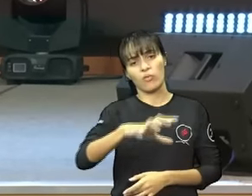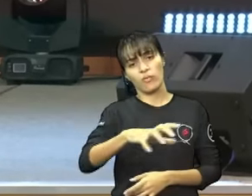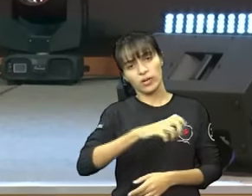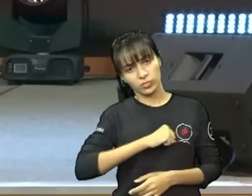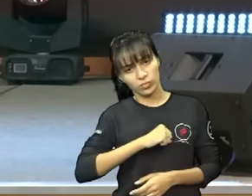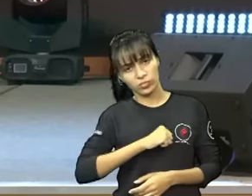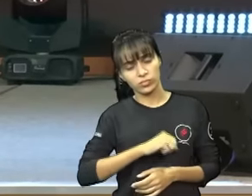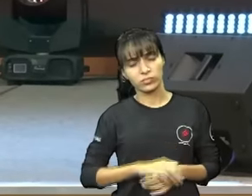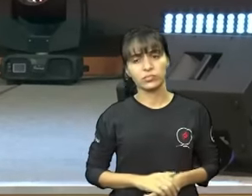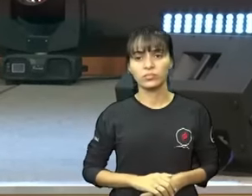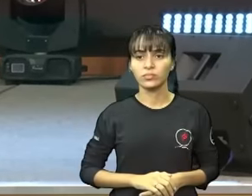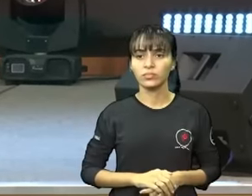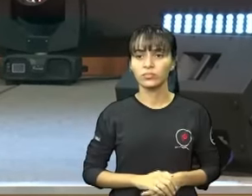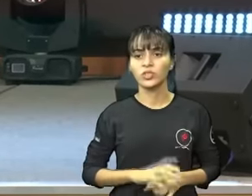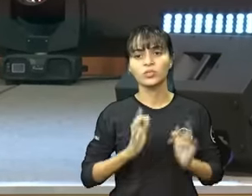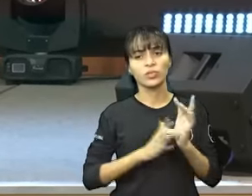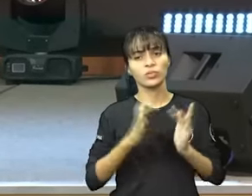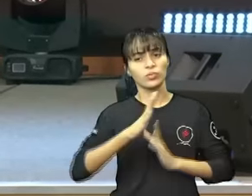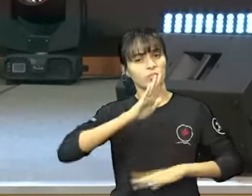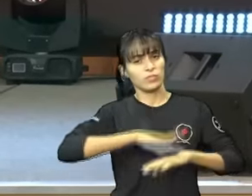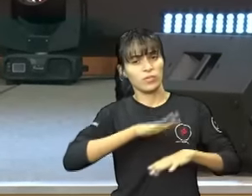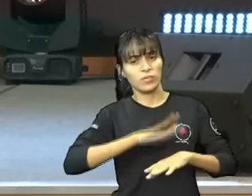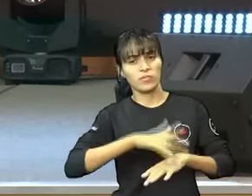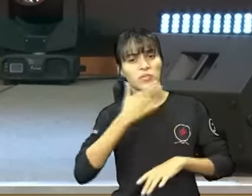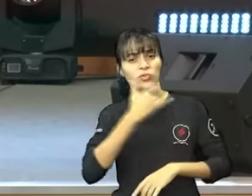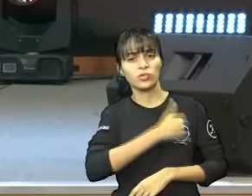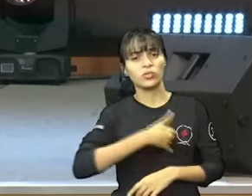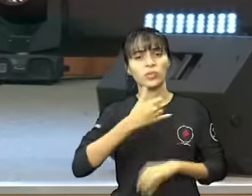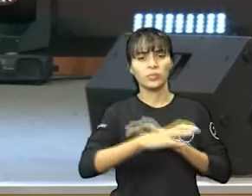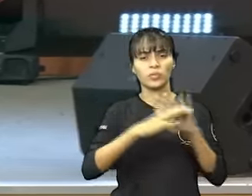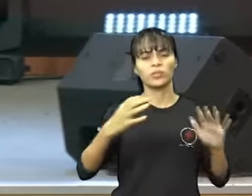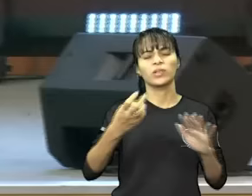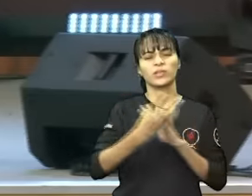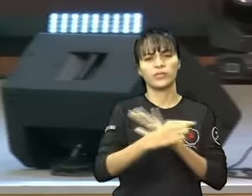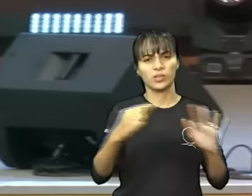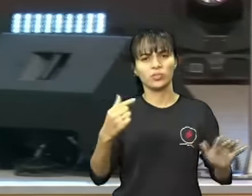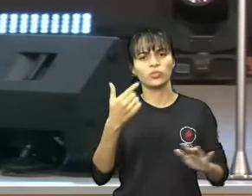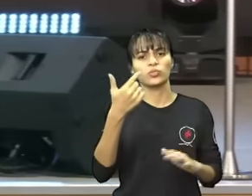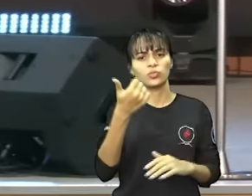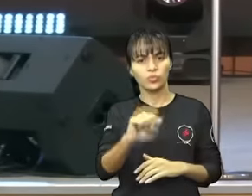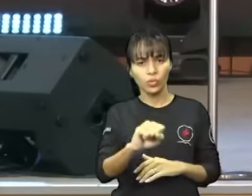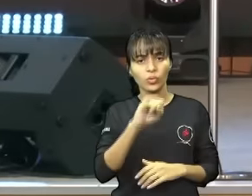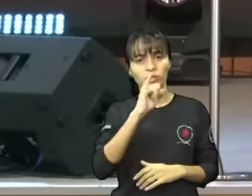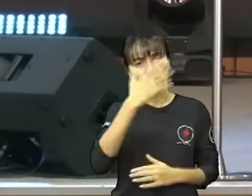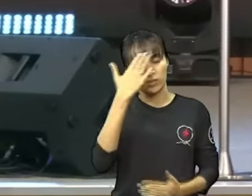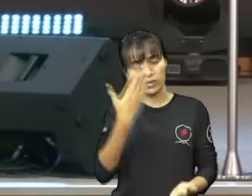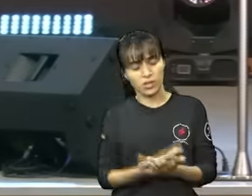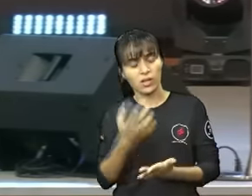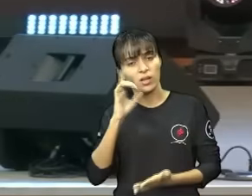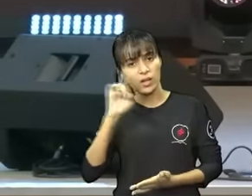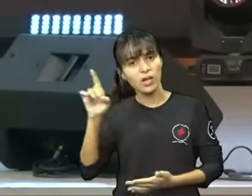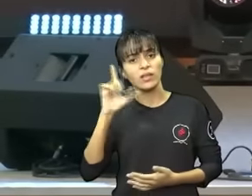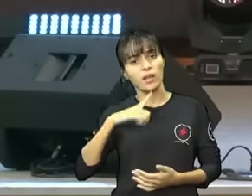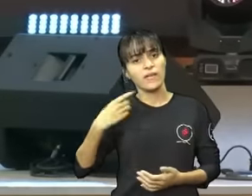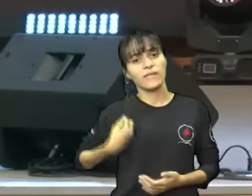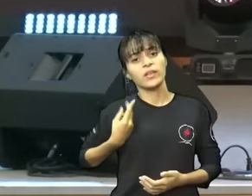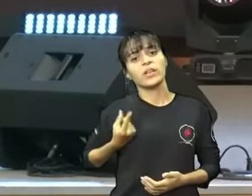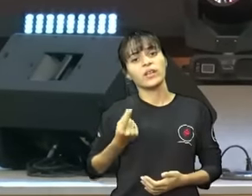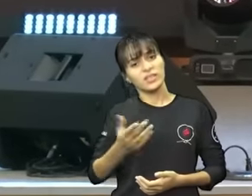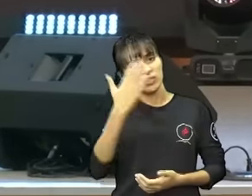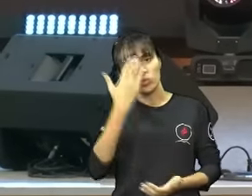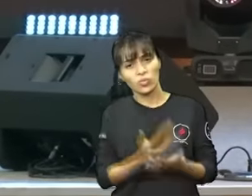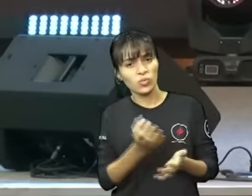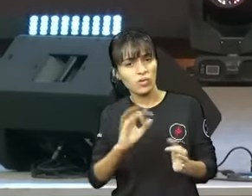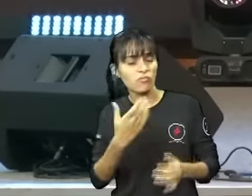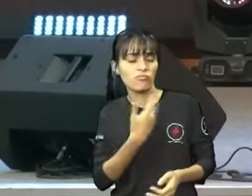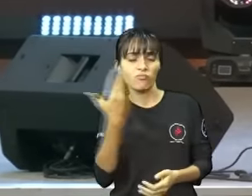salvador e foi Jesus quem falou em João 3 18 e quem n'ele crê tem a vida eterna quem não crê não